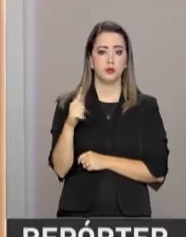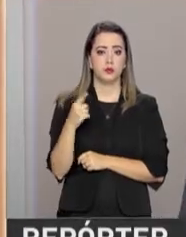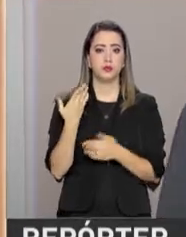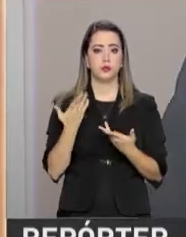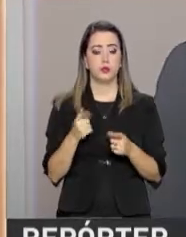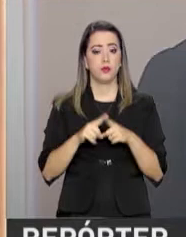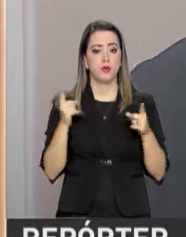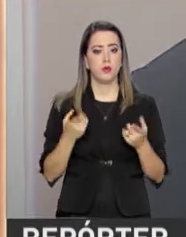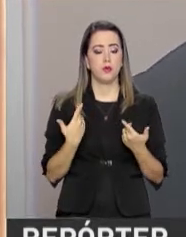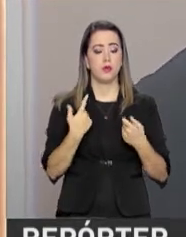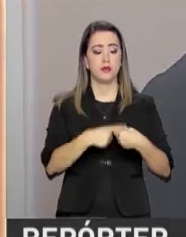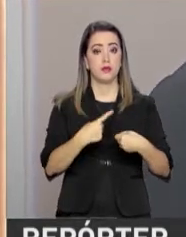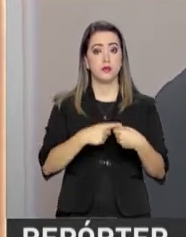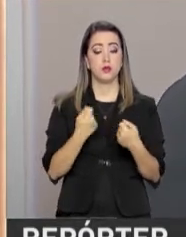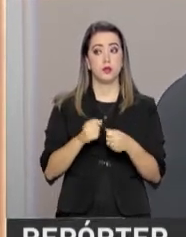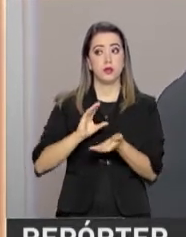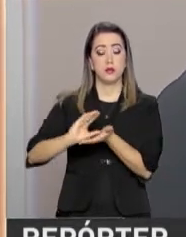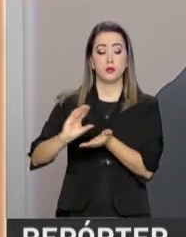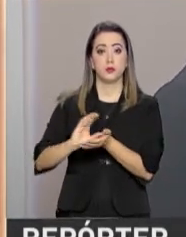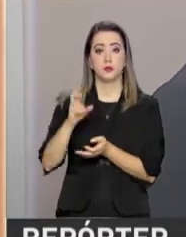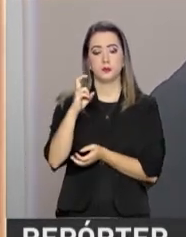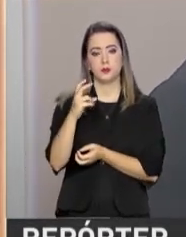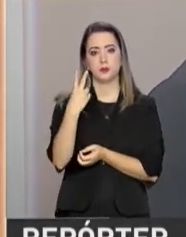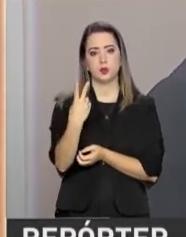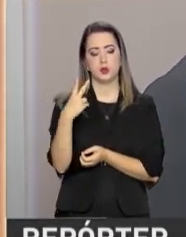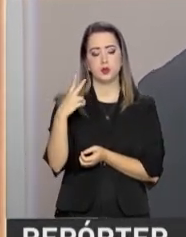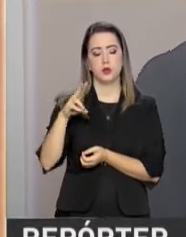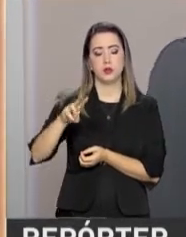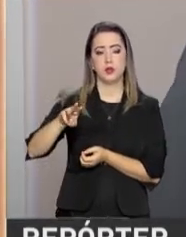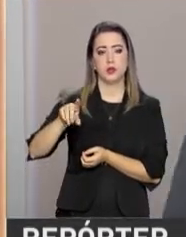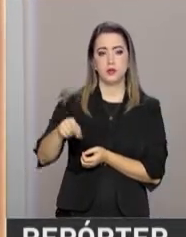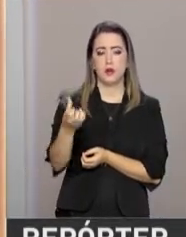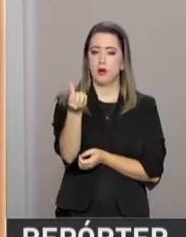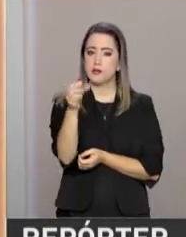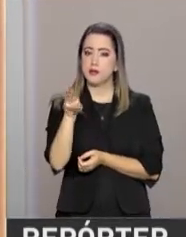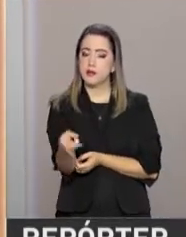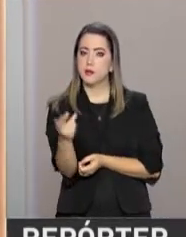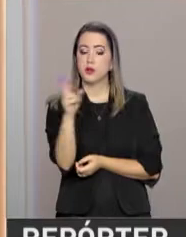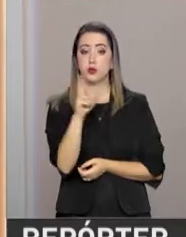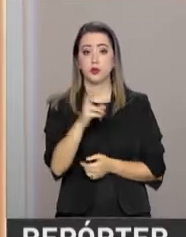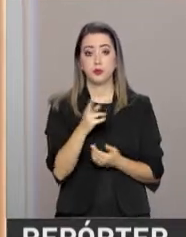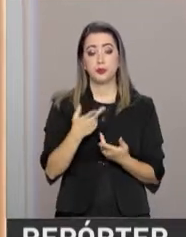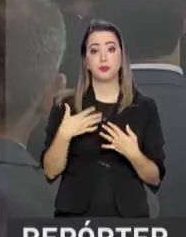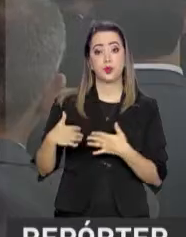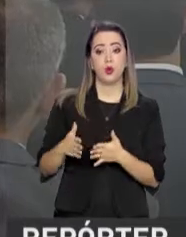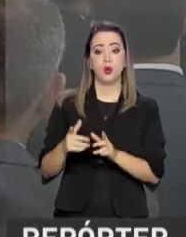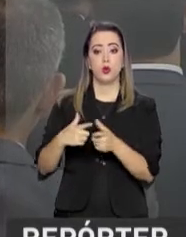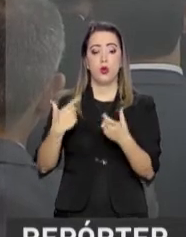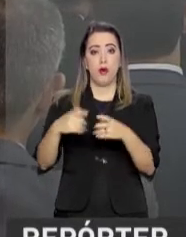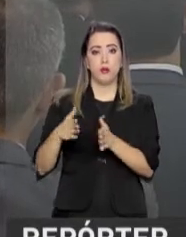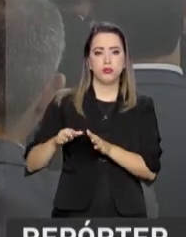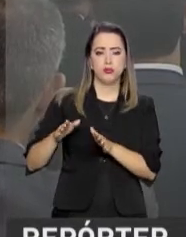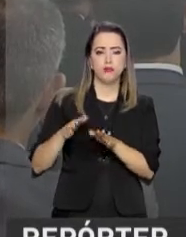contrapartida do município será de 52,6 milhões de reais as obras do corredor exclusivo de ônibus